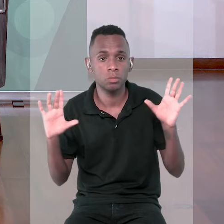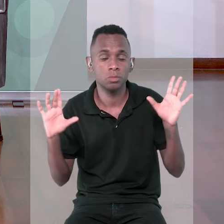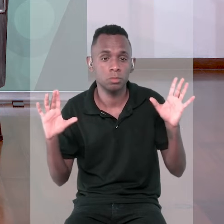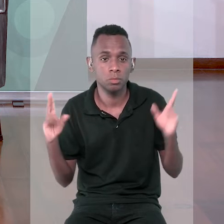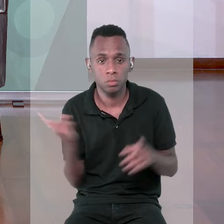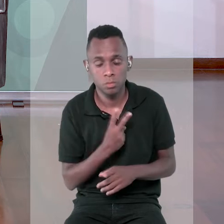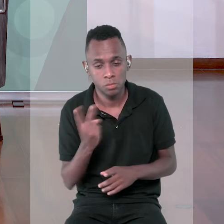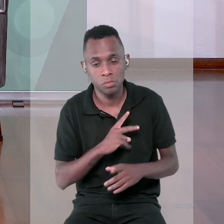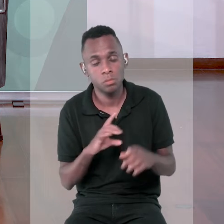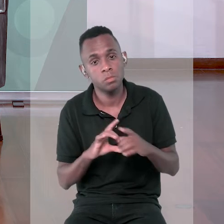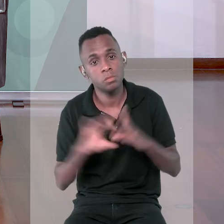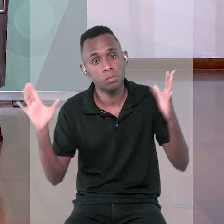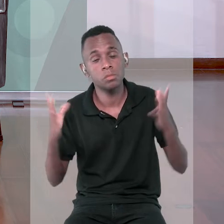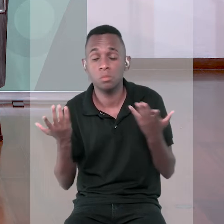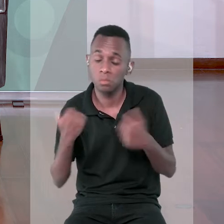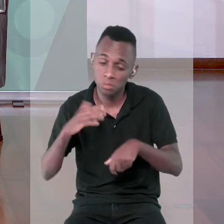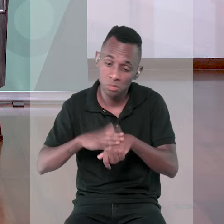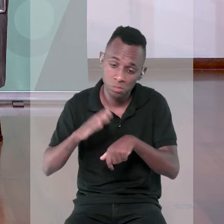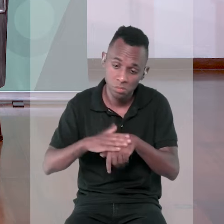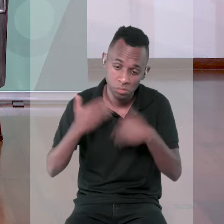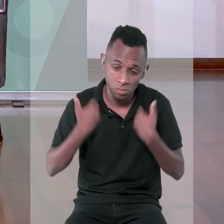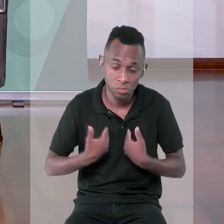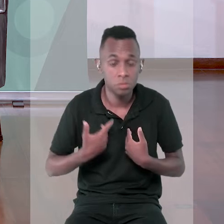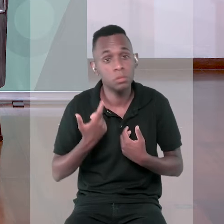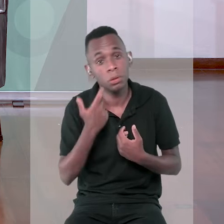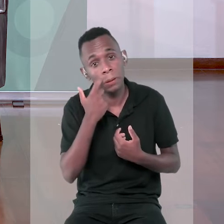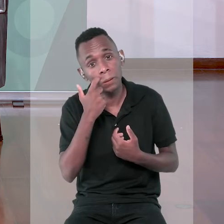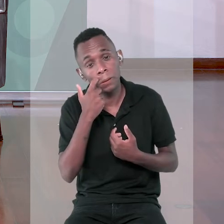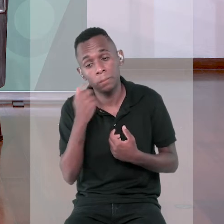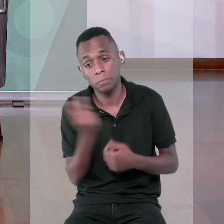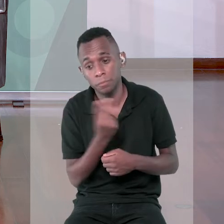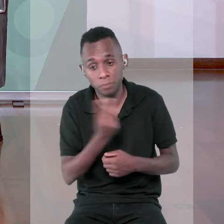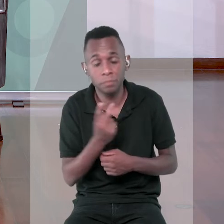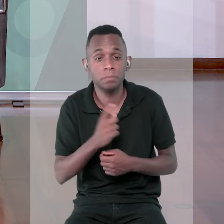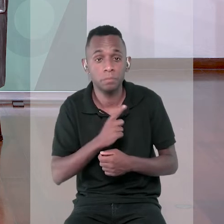E elas disseram que não. Então, para mim, Leila, elas têm algo